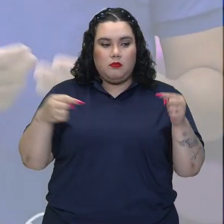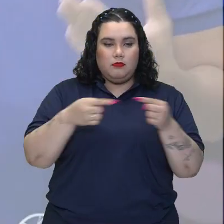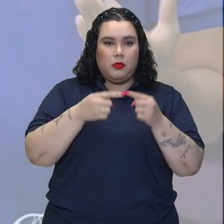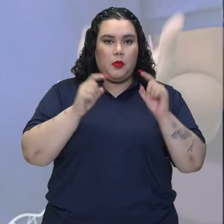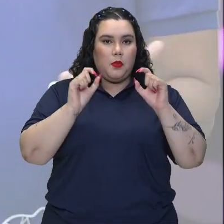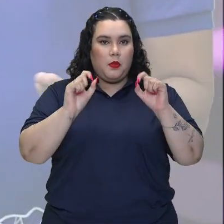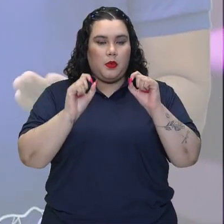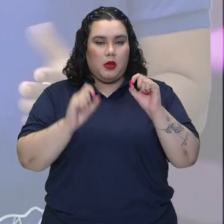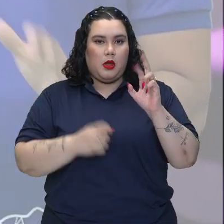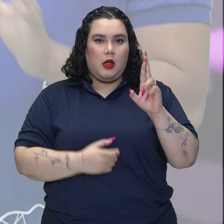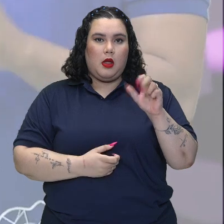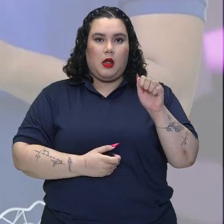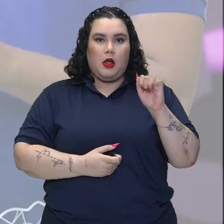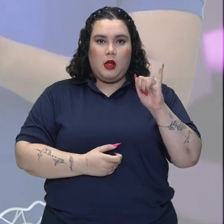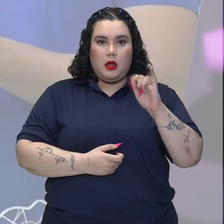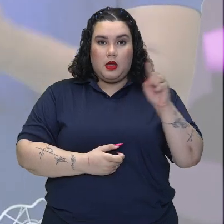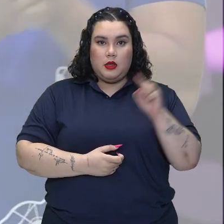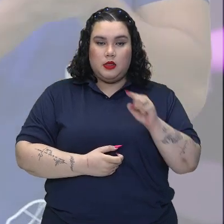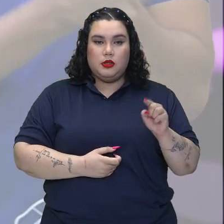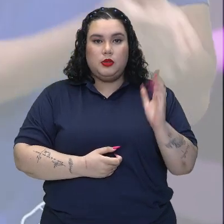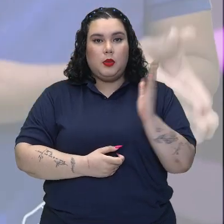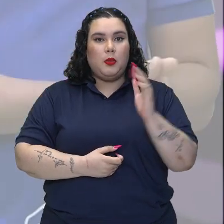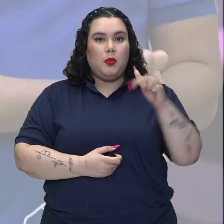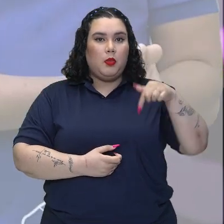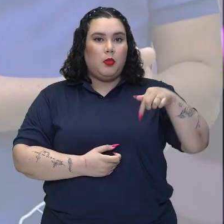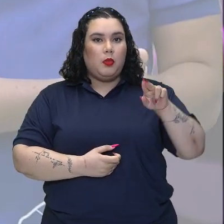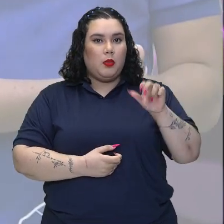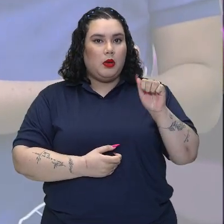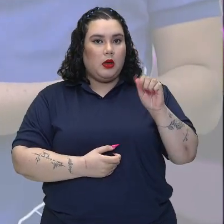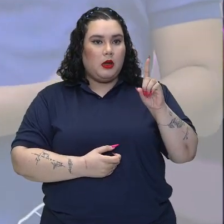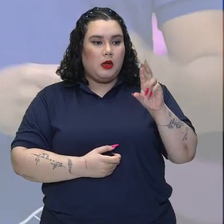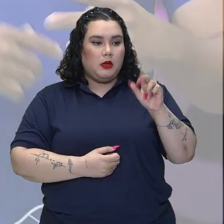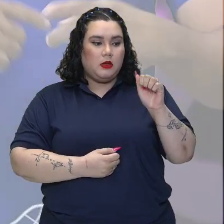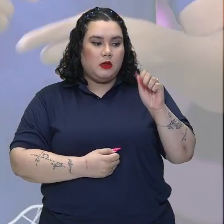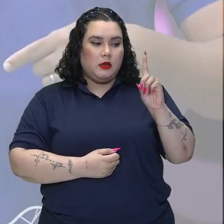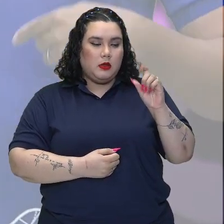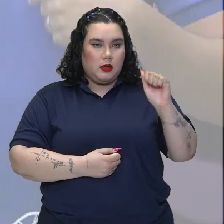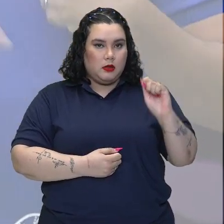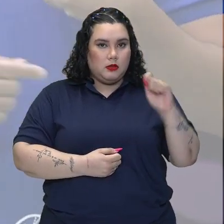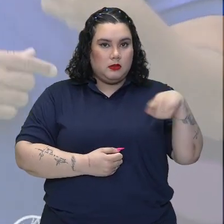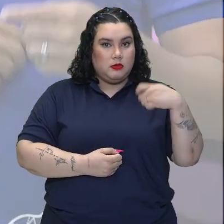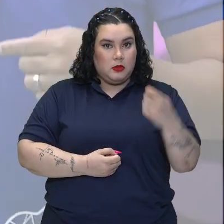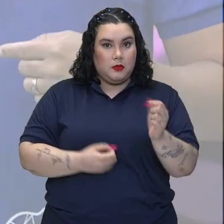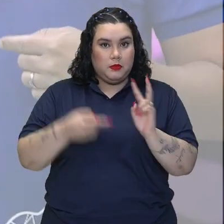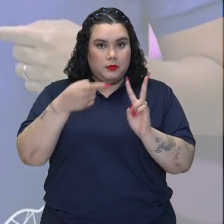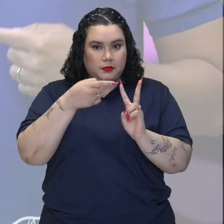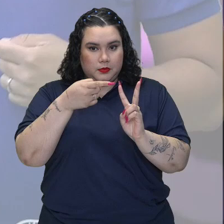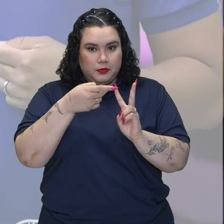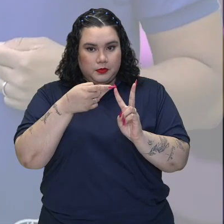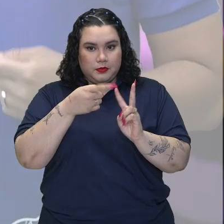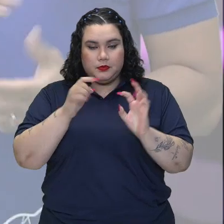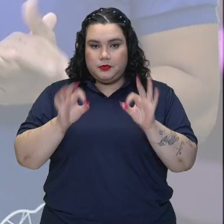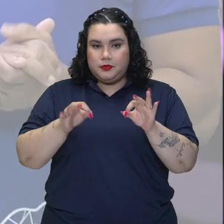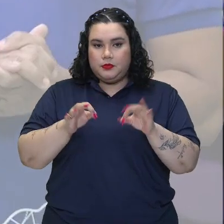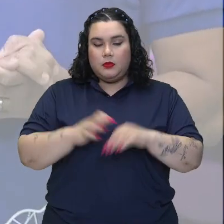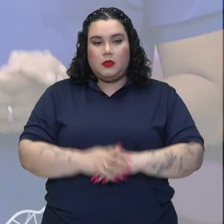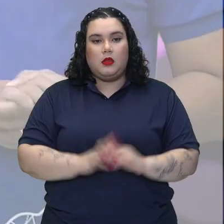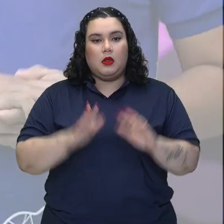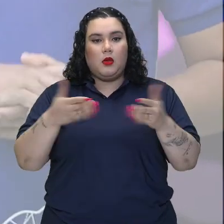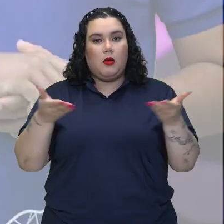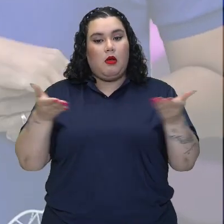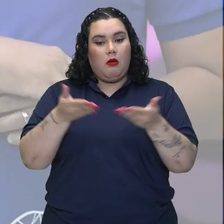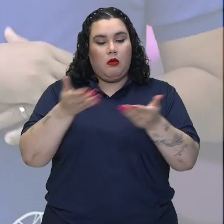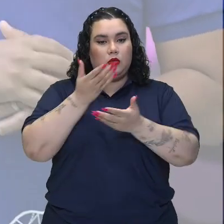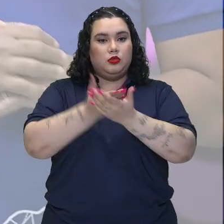né, de um número natural? Lembra, a gente já trabalhou potenciação, agora nós vamos trabalhar outra